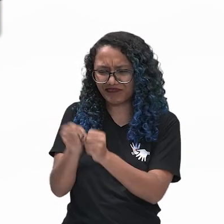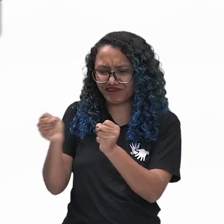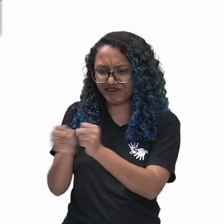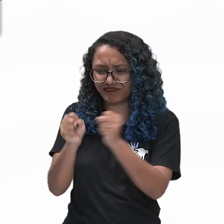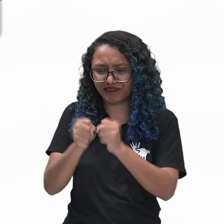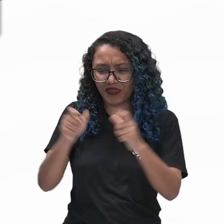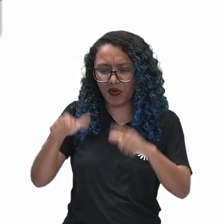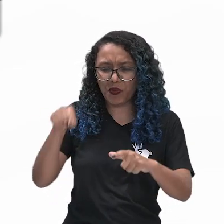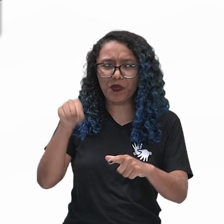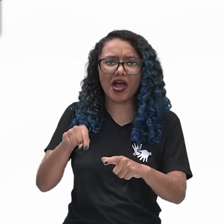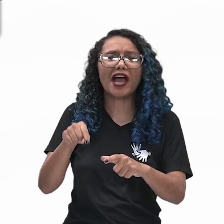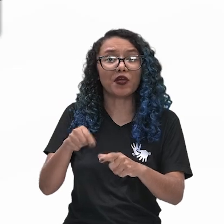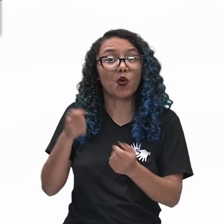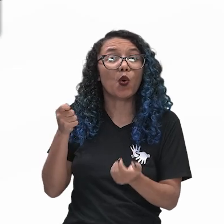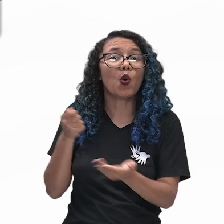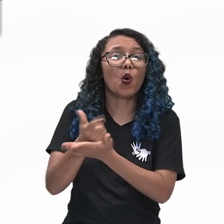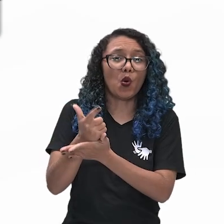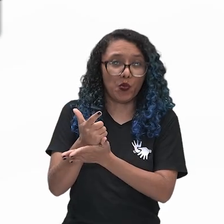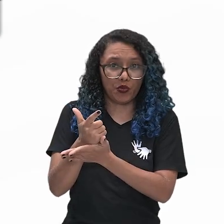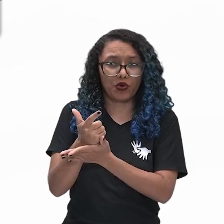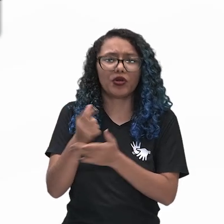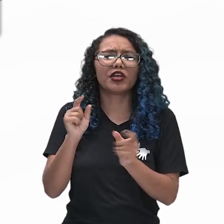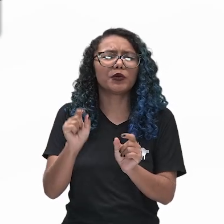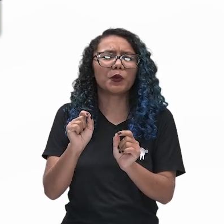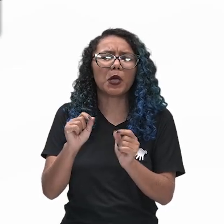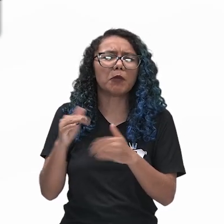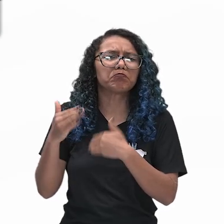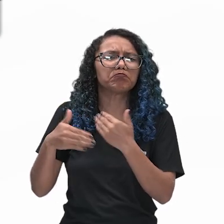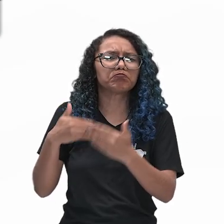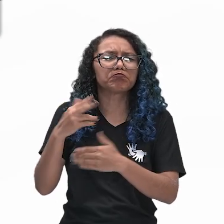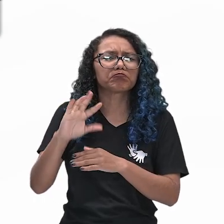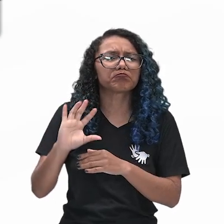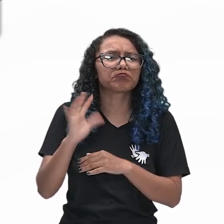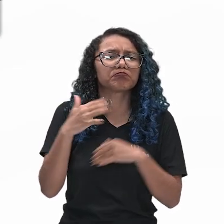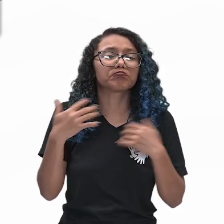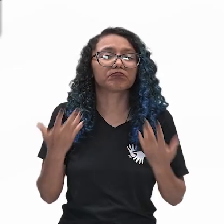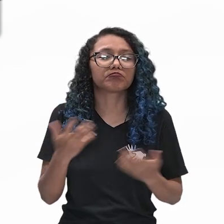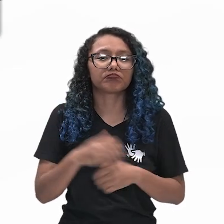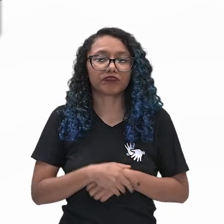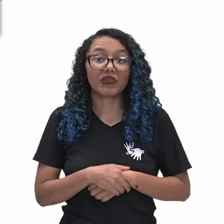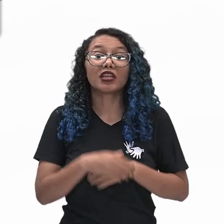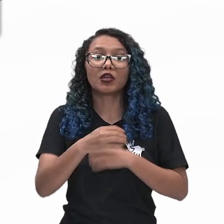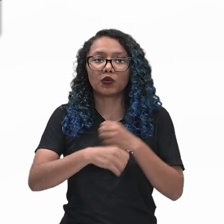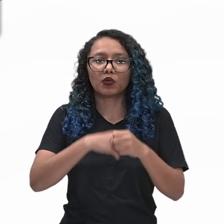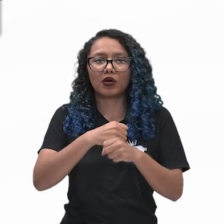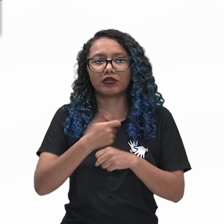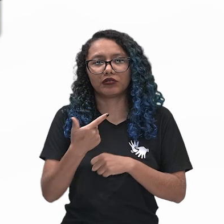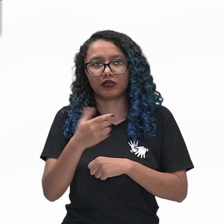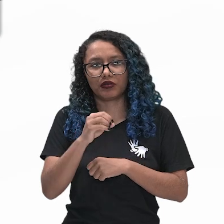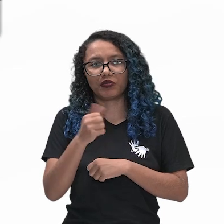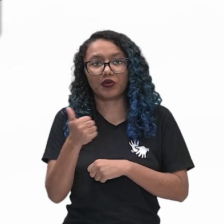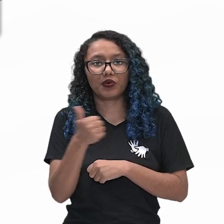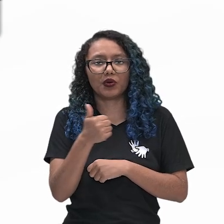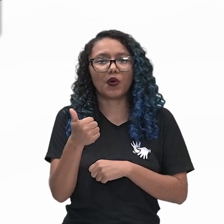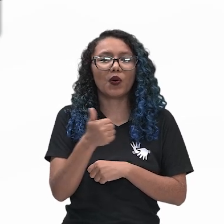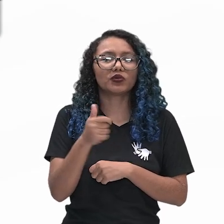né, naquele bairro em Nova York. E o que aconteceu? De 2011, que nós vamos ver a próximo,